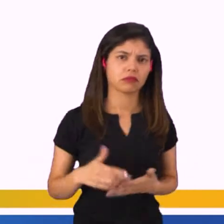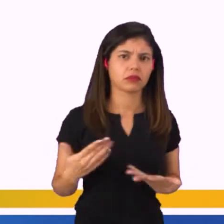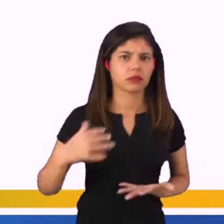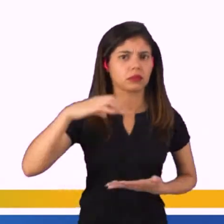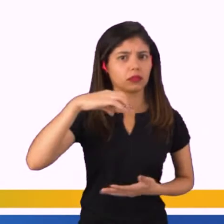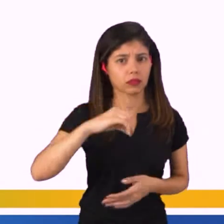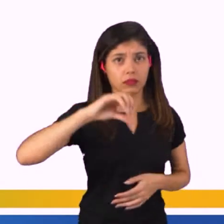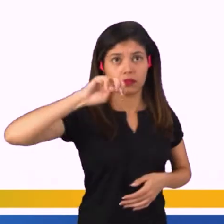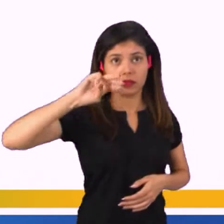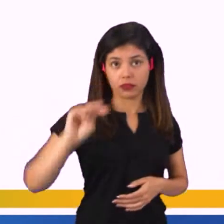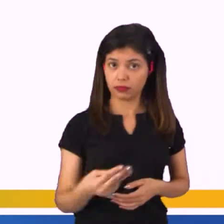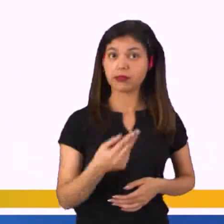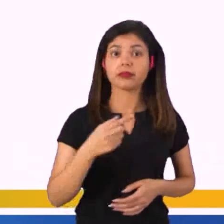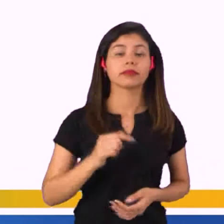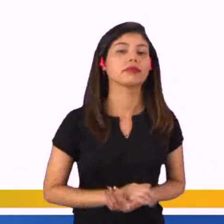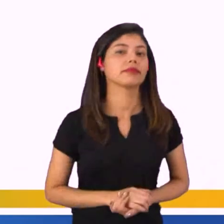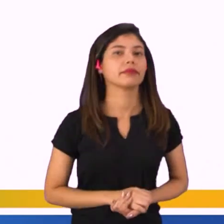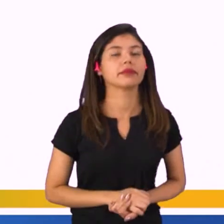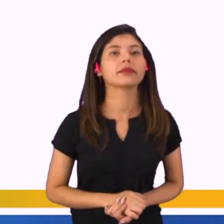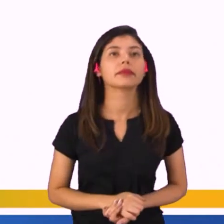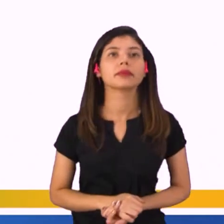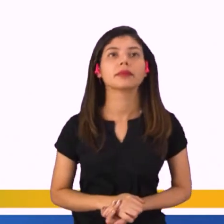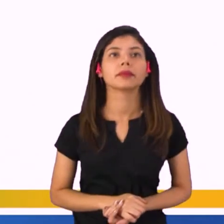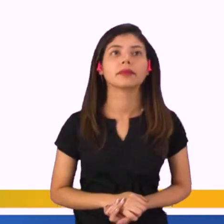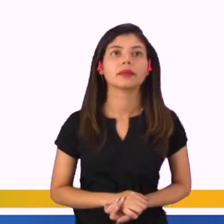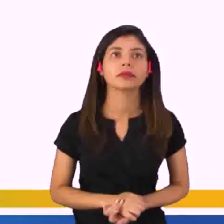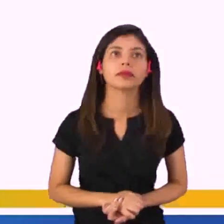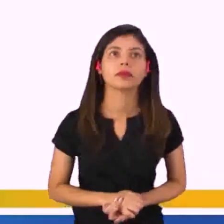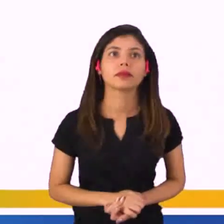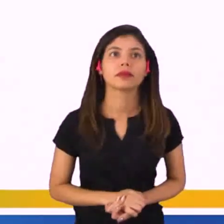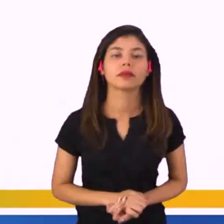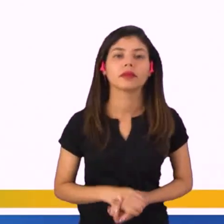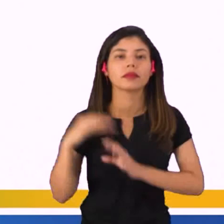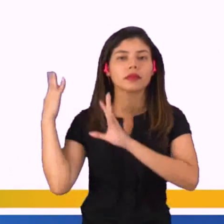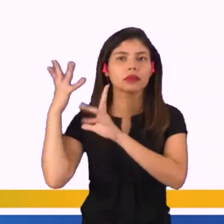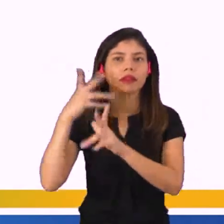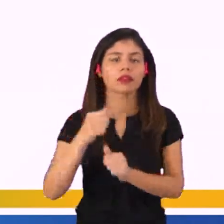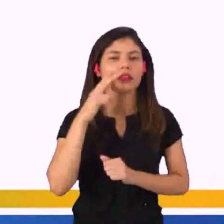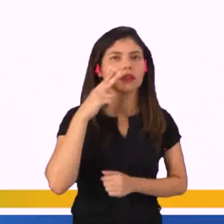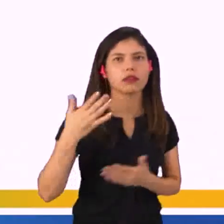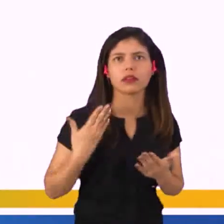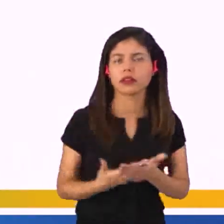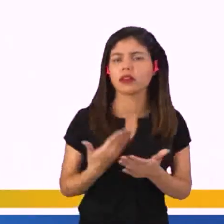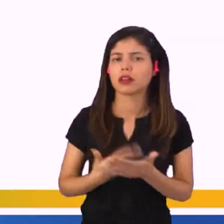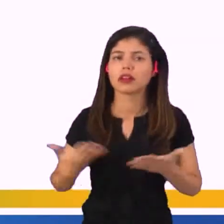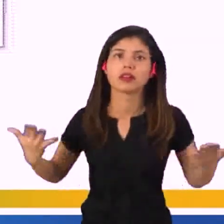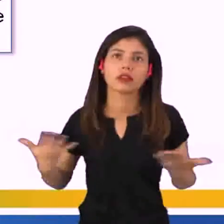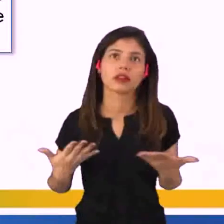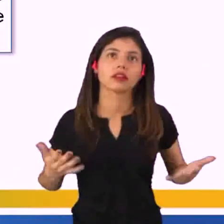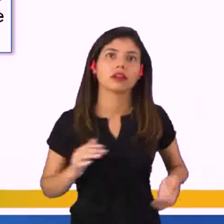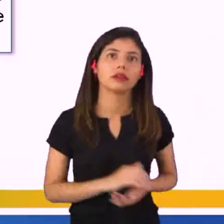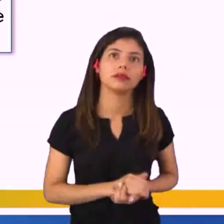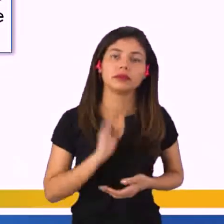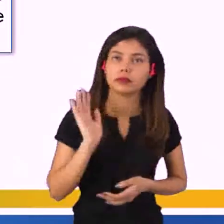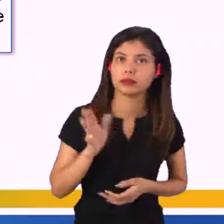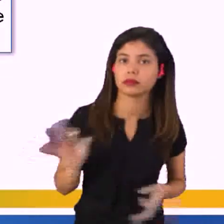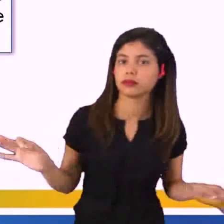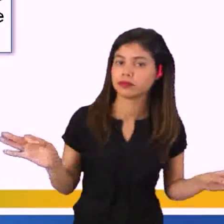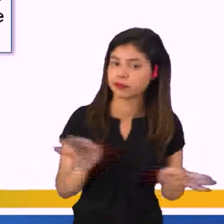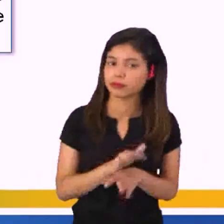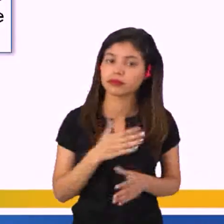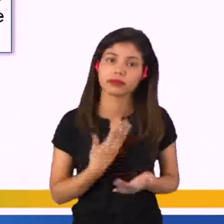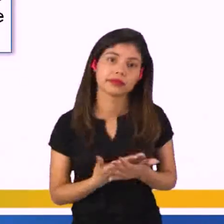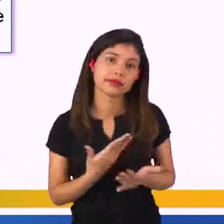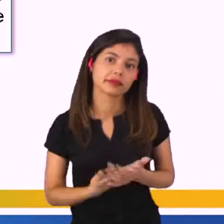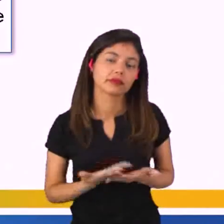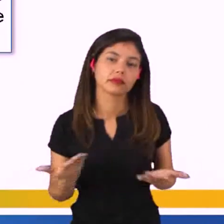do que 9.000 milímetros. Você concorda? Então, vamos retomar aí o que a gente viu na aula de hoje, já